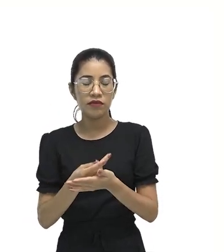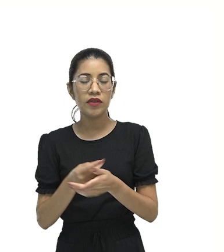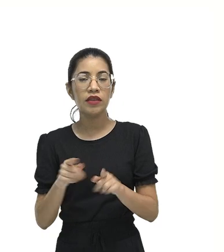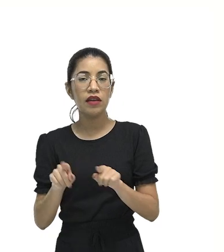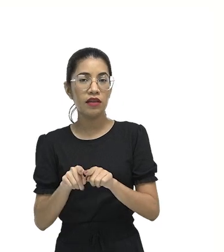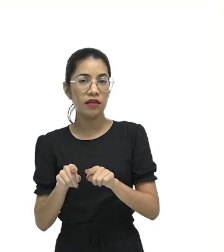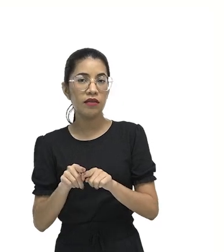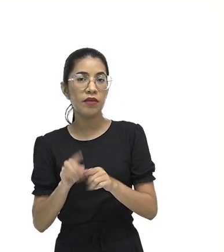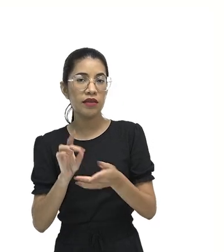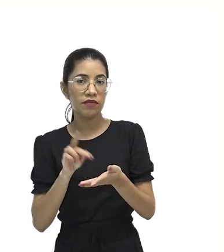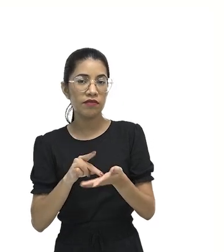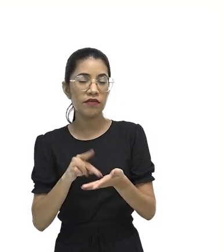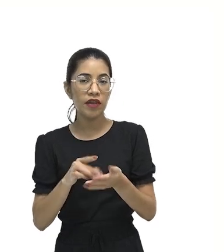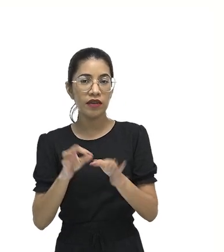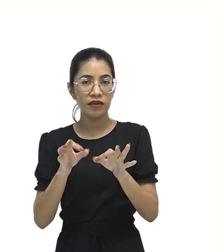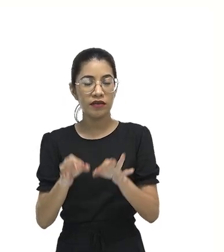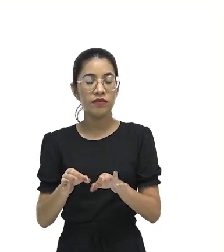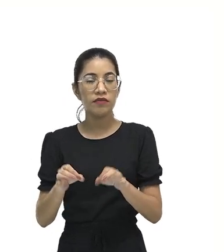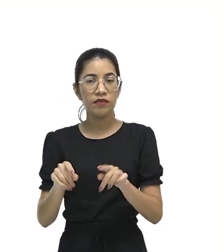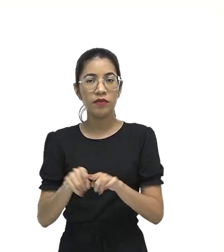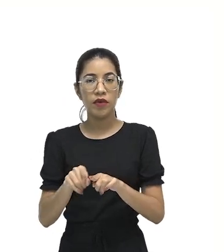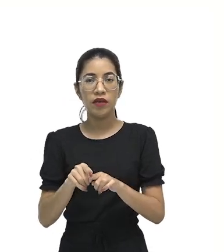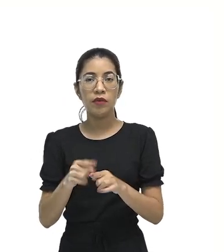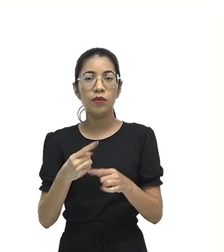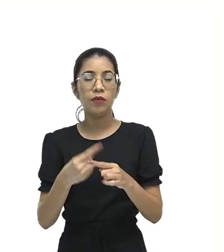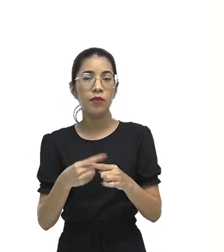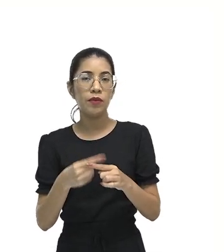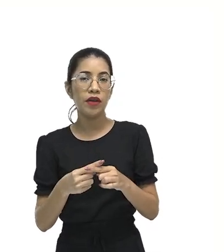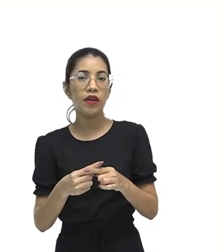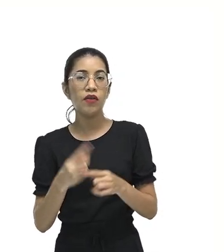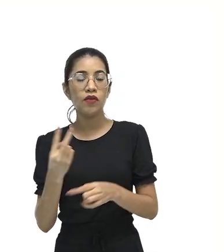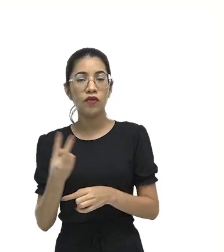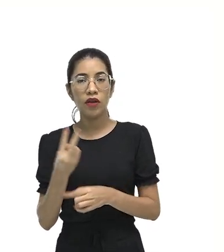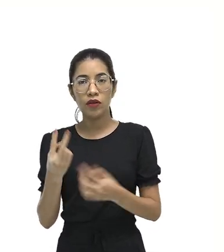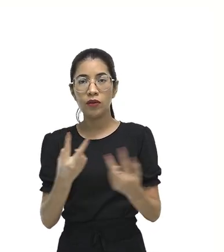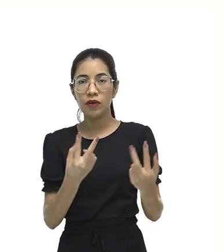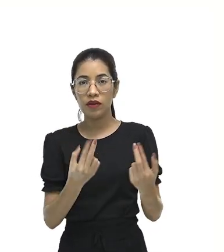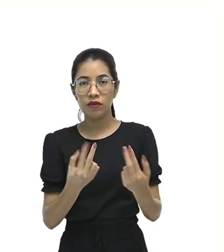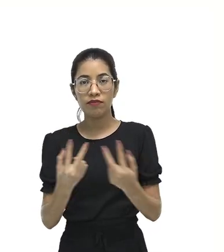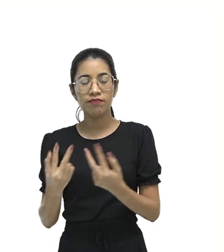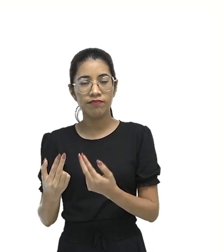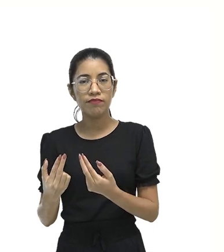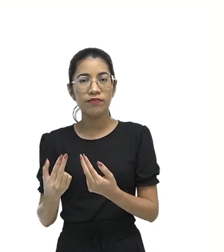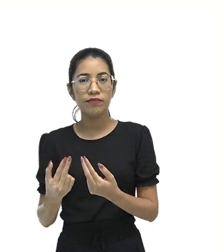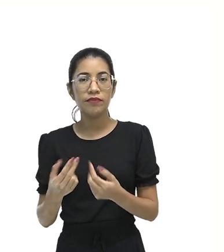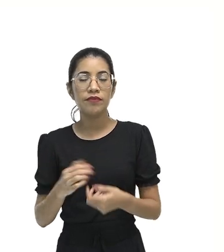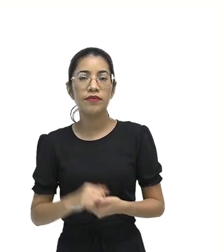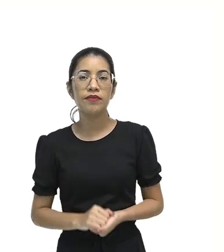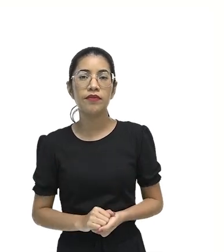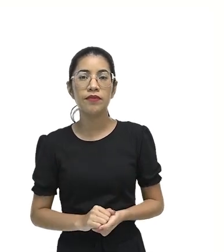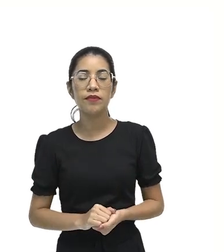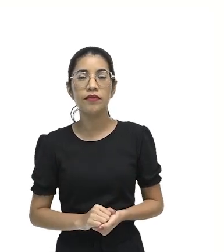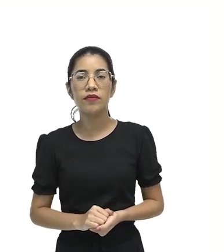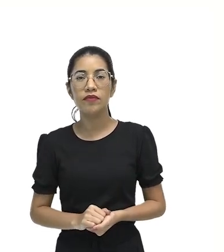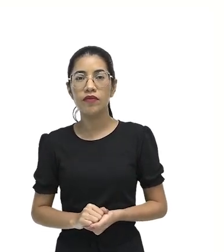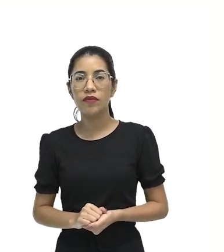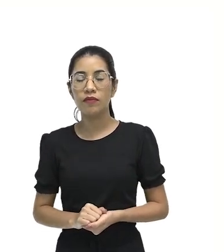é verdade, tá? São os mesmos valores, apesar da gente